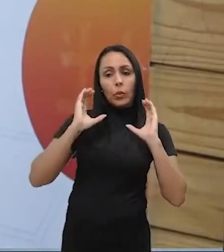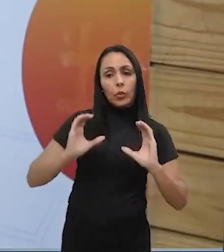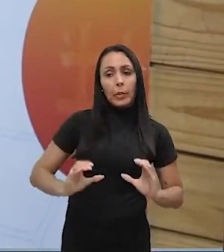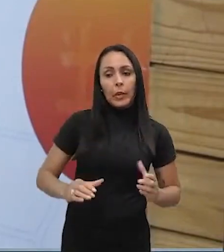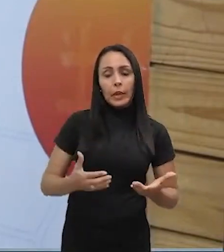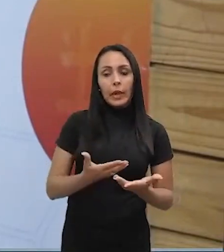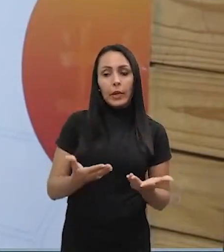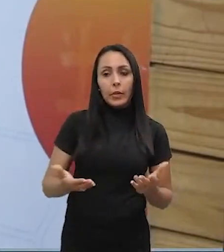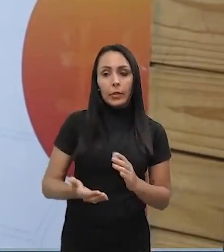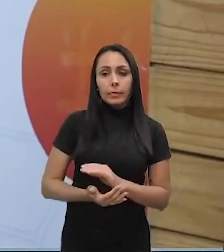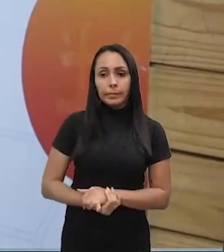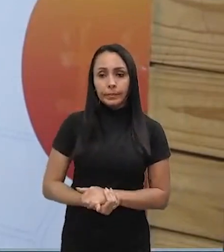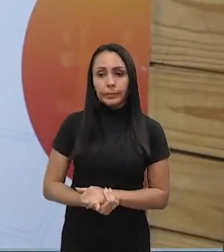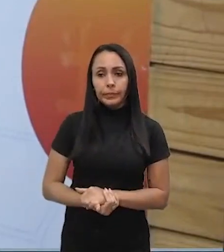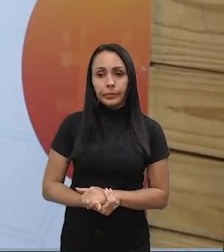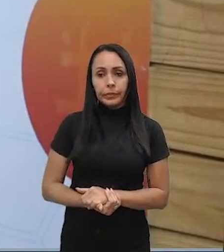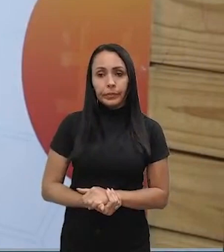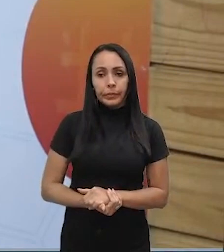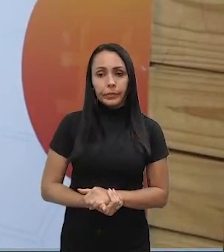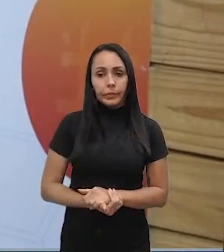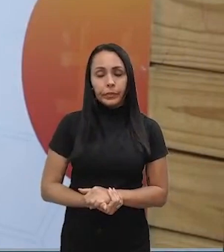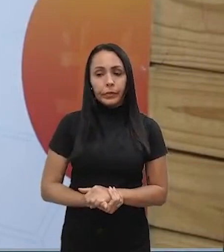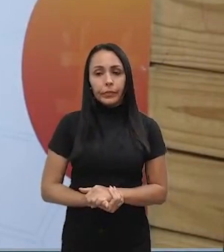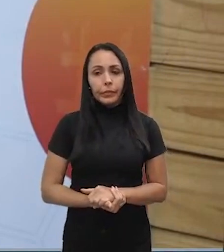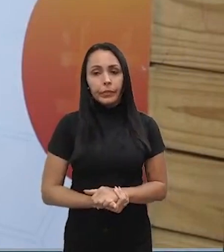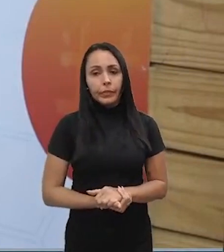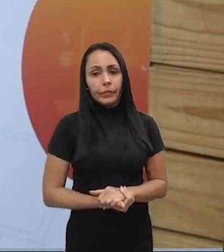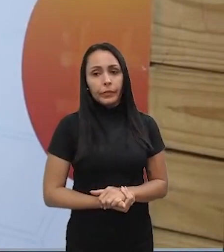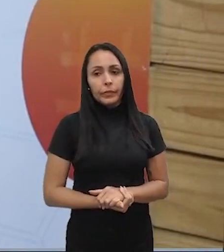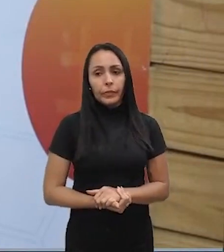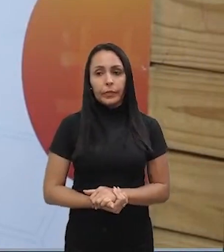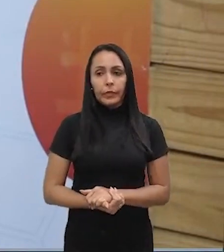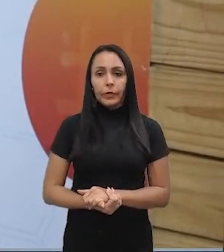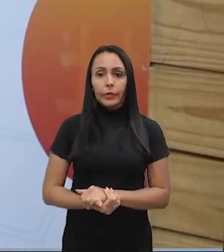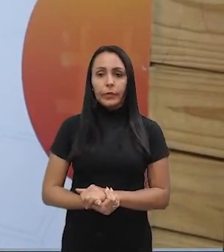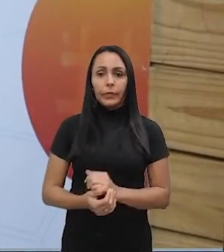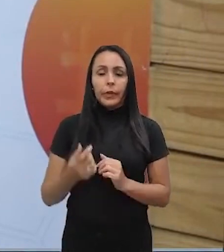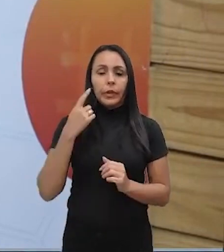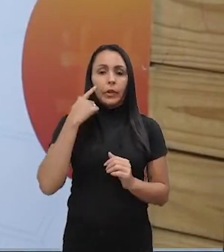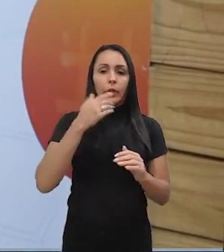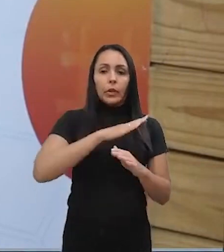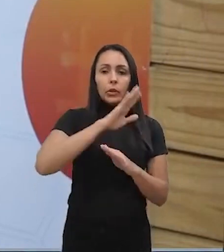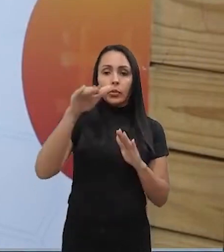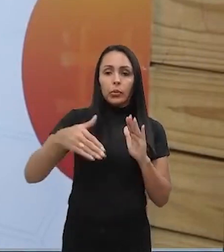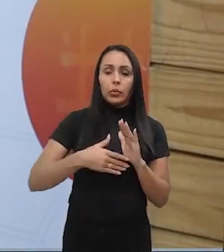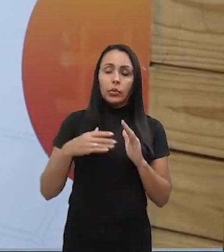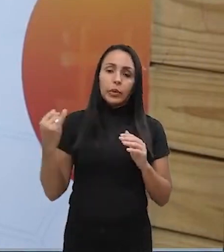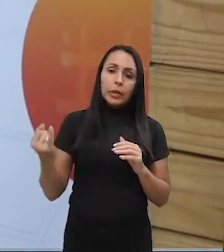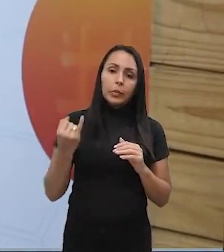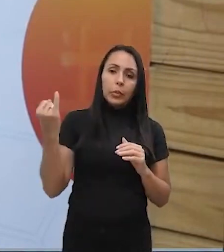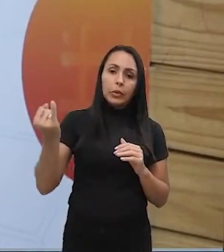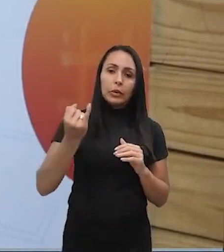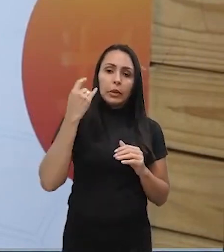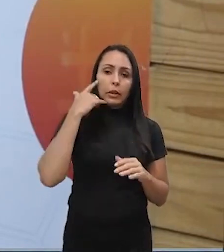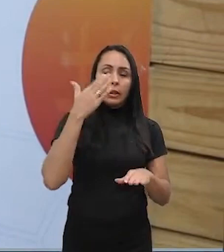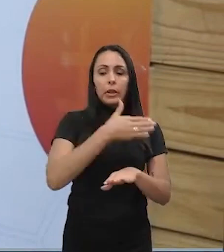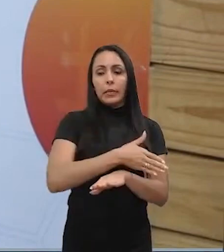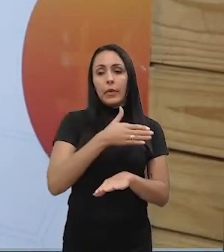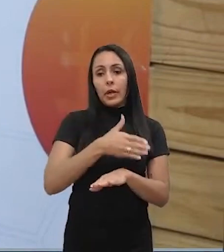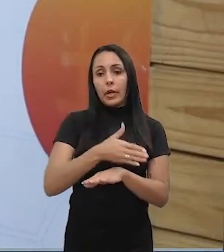é chamado da escola de contingência situacional, ou seja, tudo aquilo que me importa e que interfere